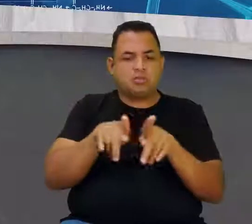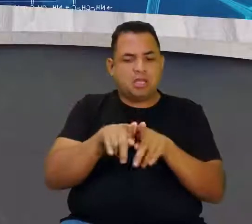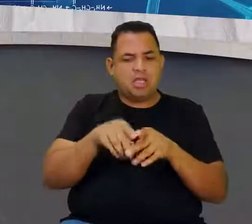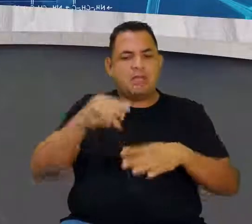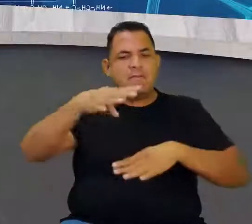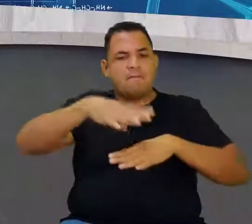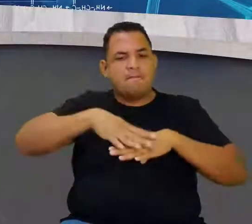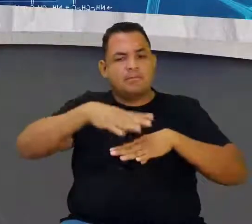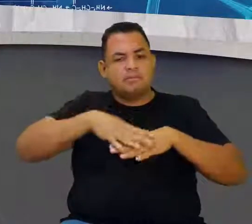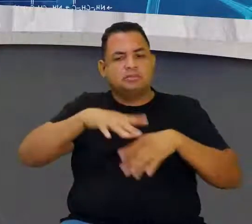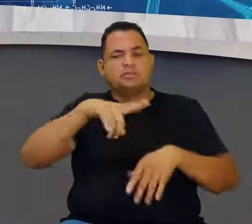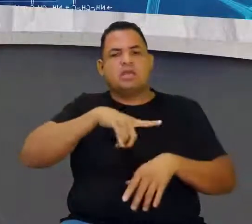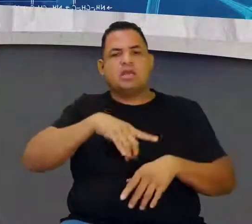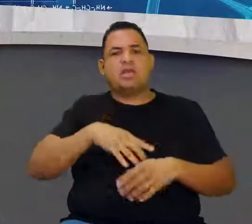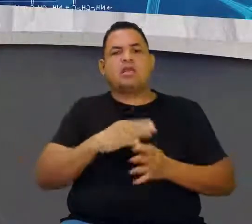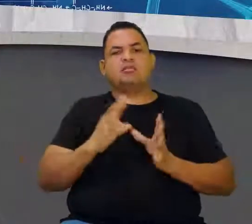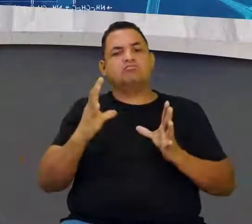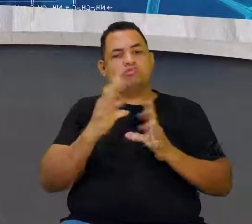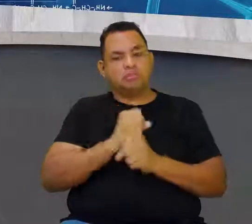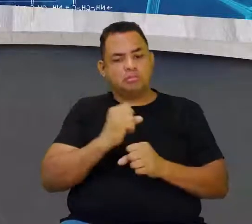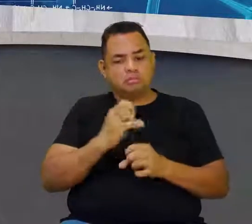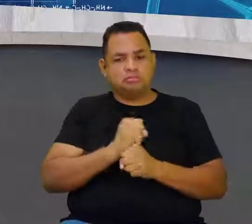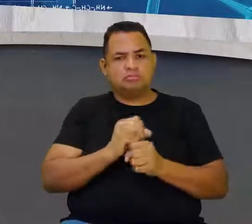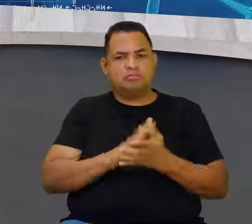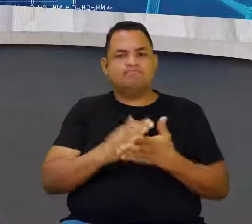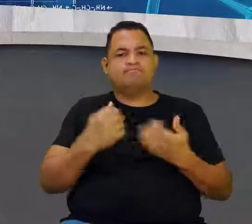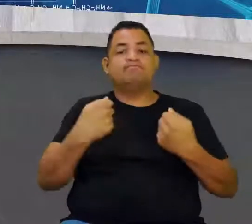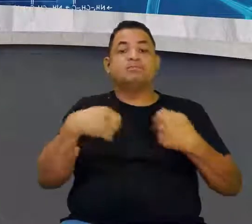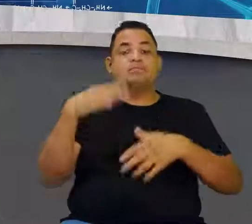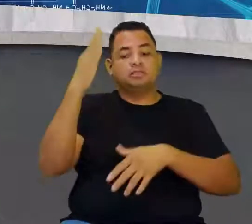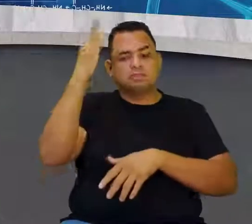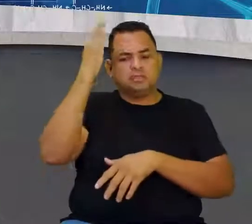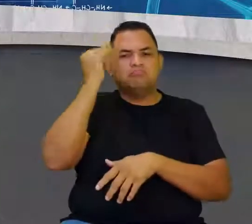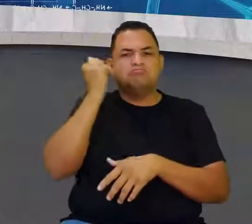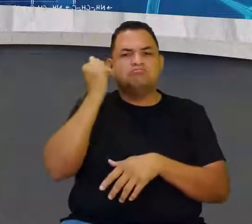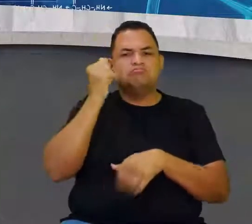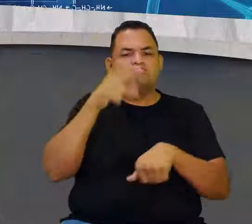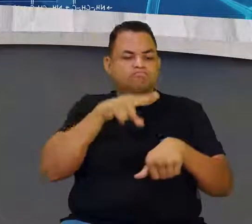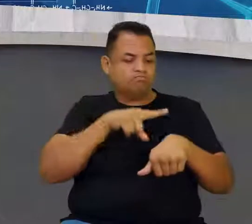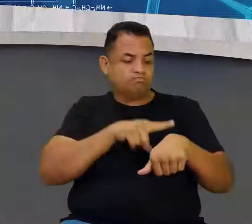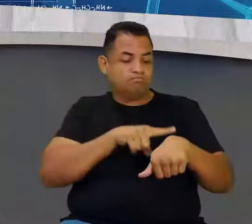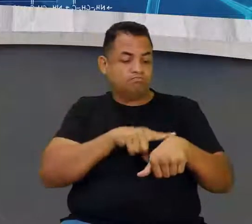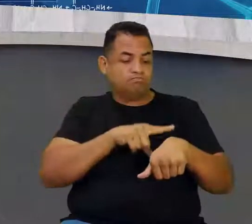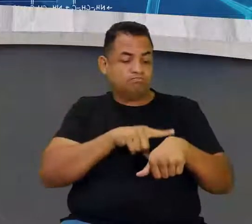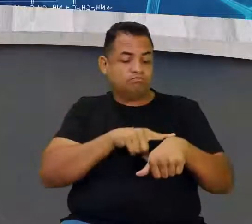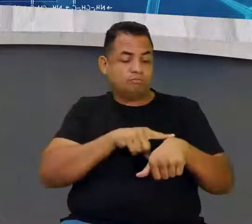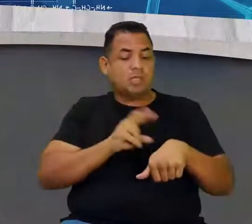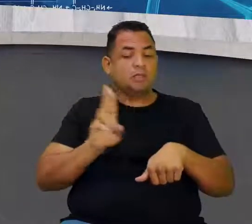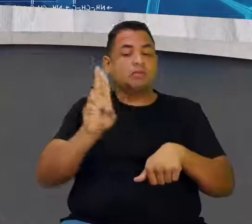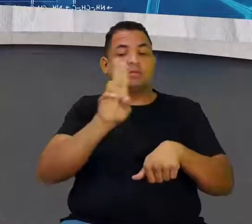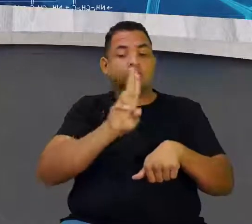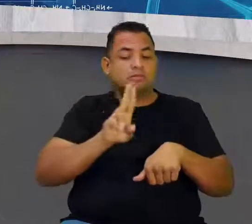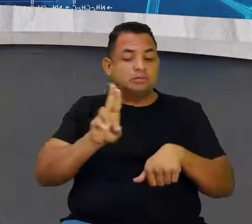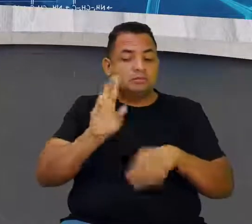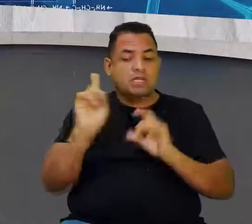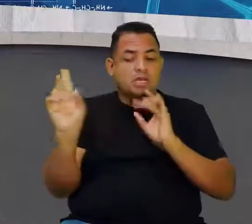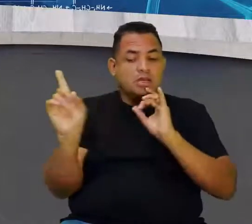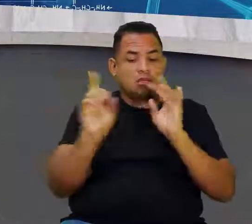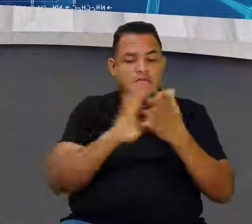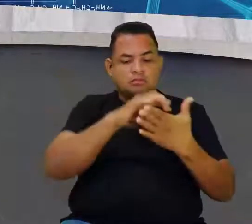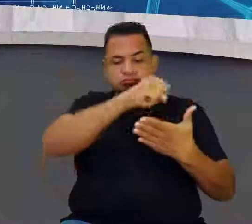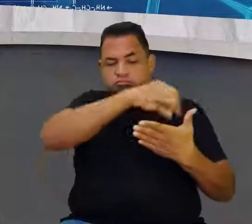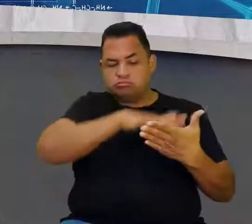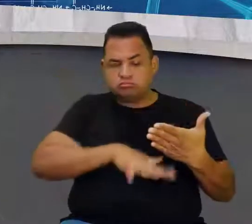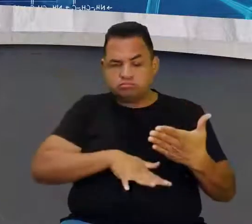matemática, tem cálculo. Então, você já tem que ter noção do tempo que você vai fazer cada uma